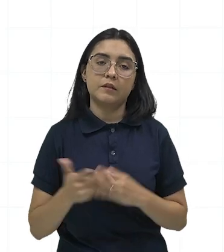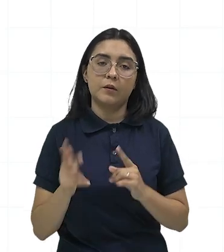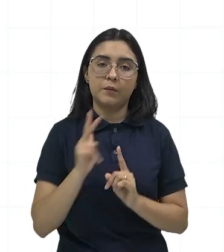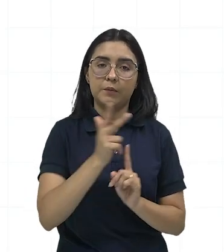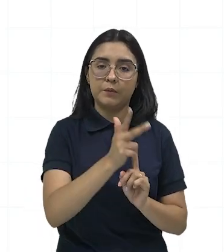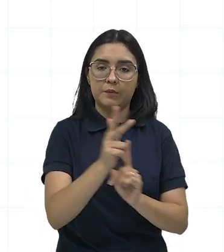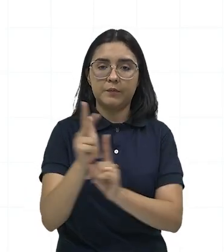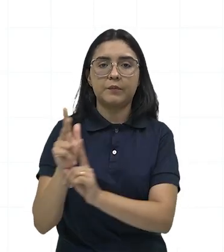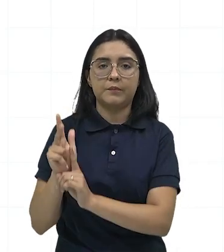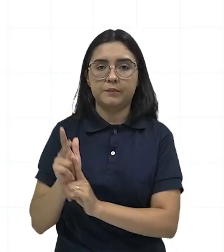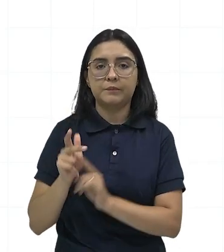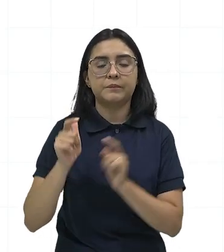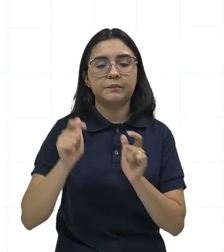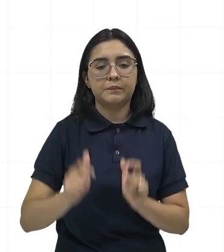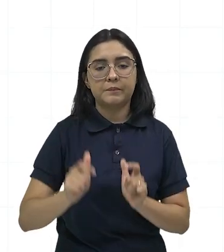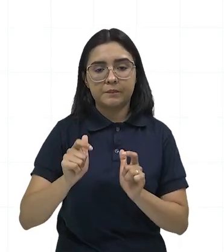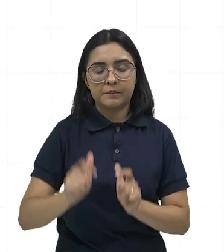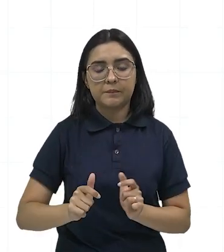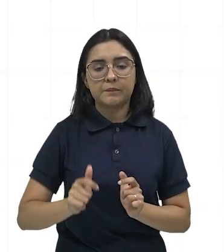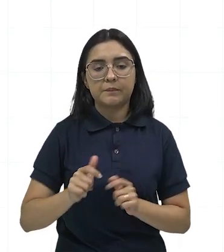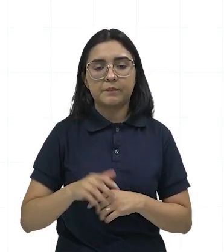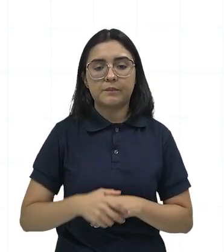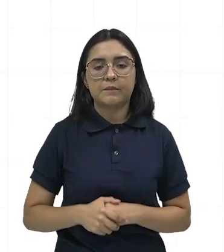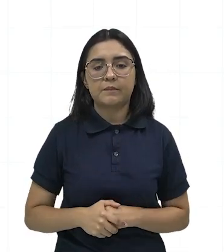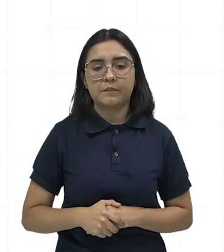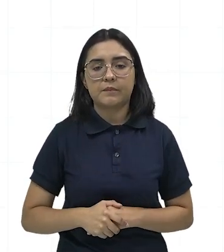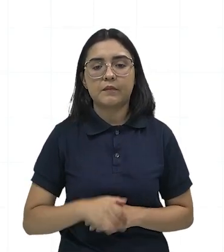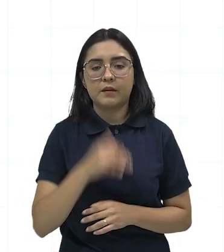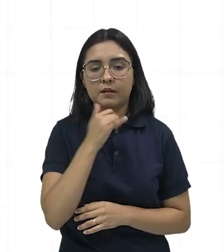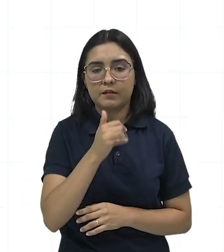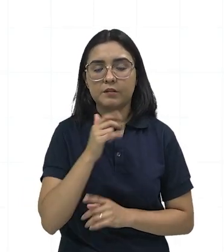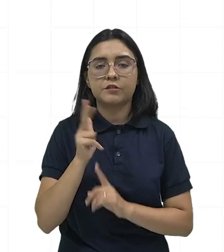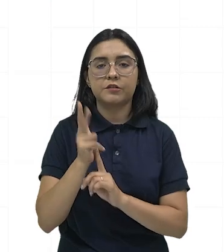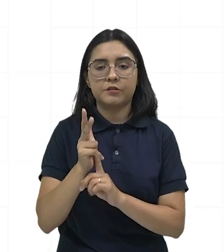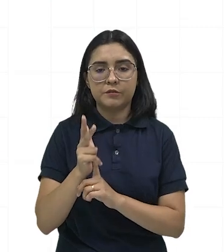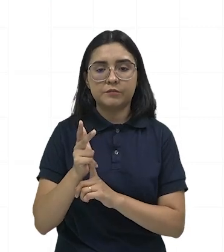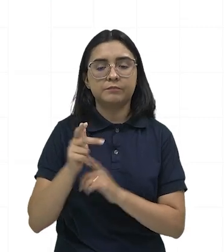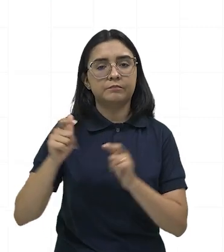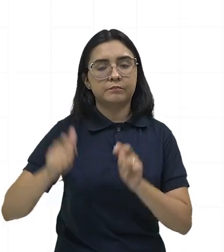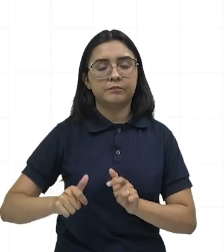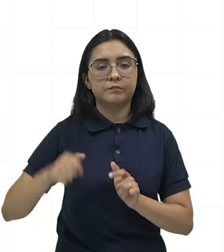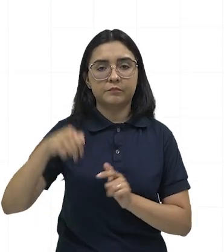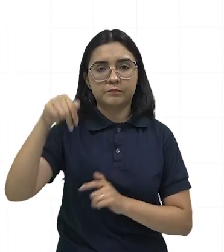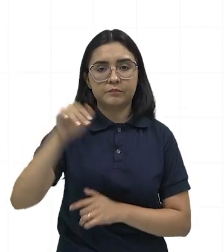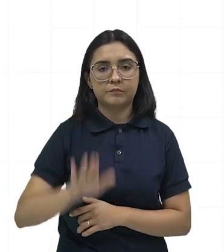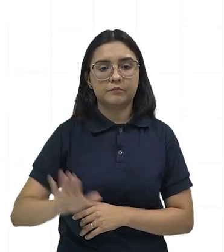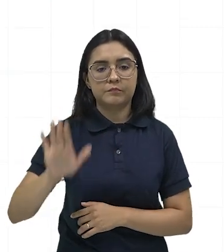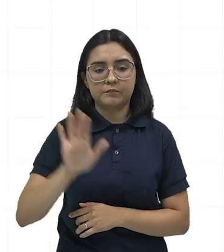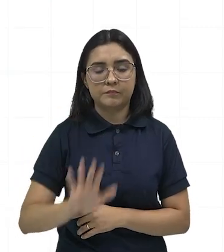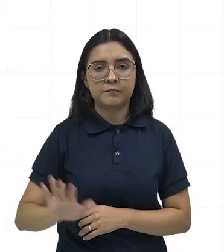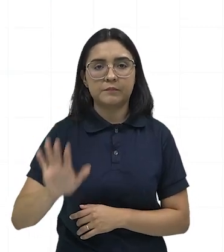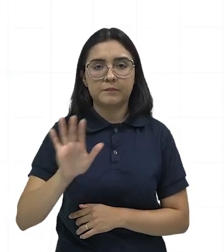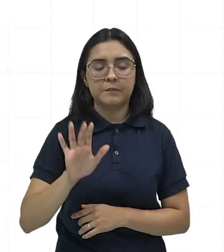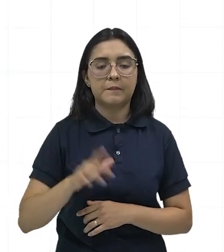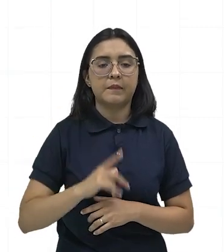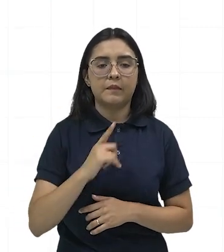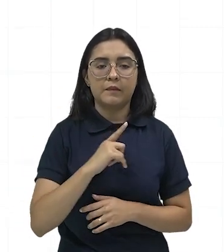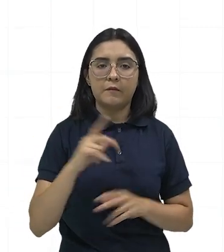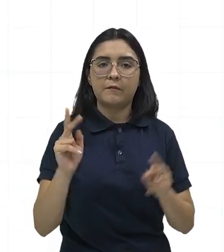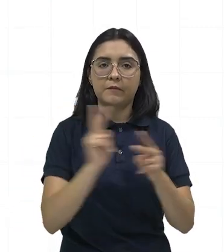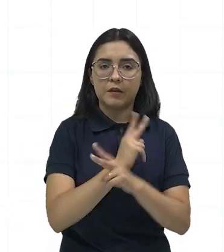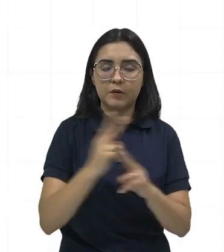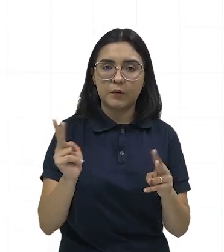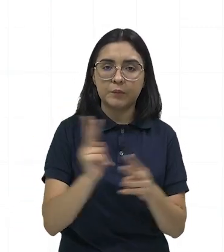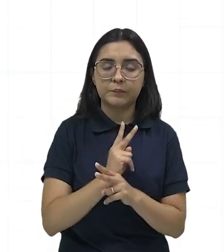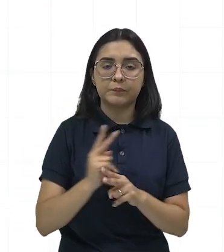eólicas, elas estão, nossa energia eólica está ali, né? Em regiões onde temos bastante